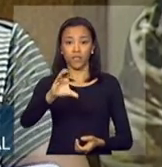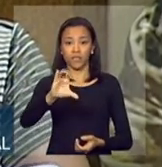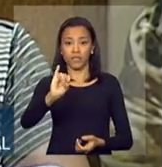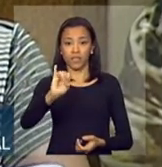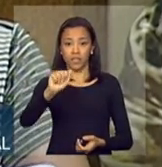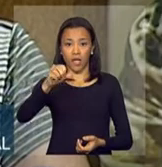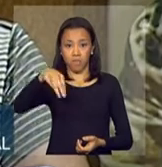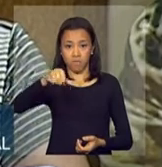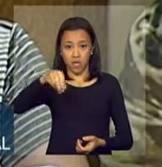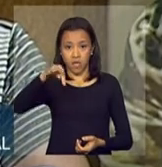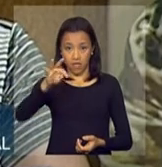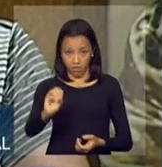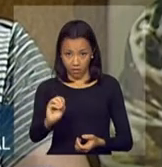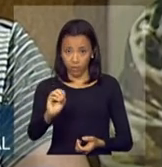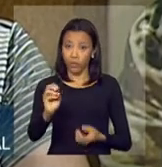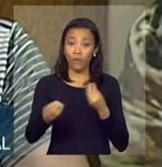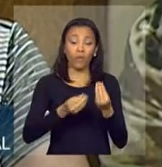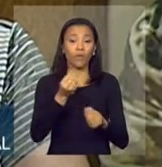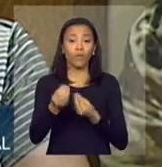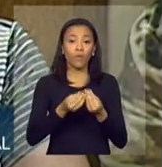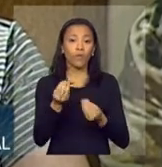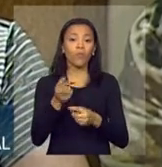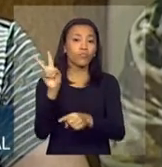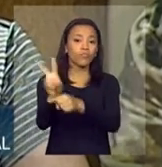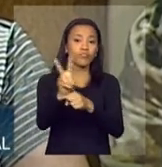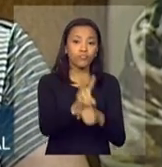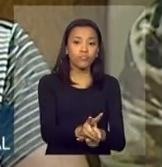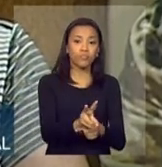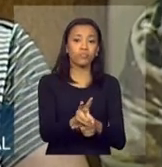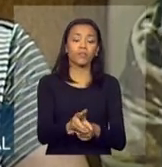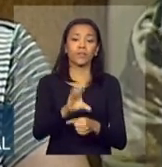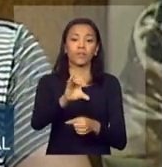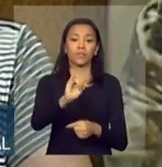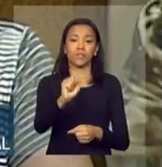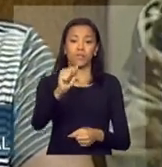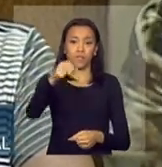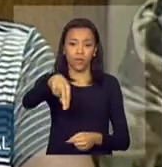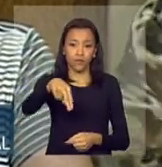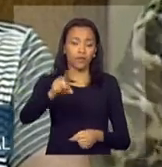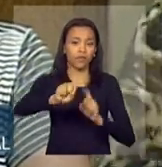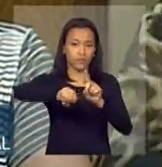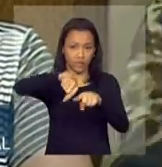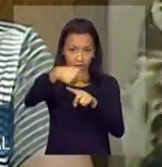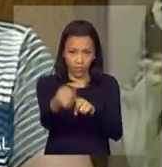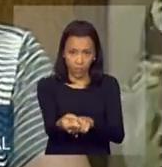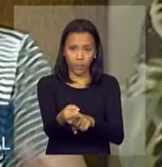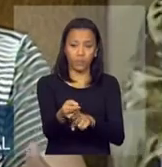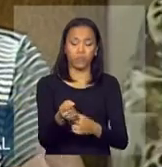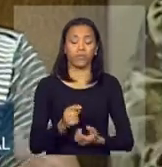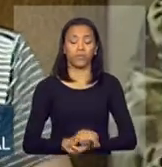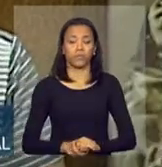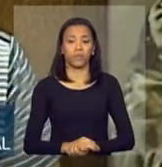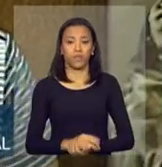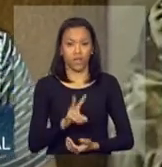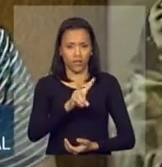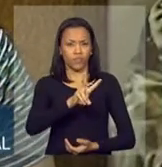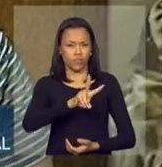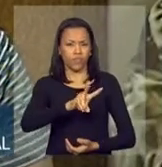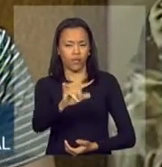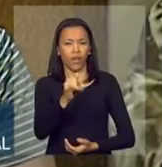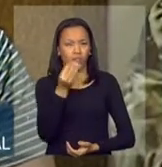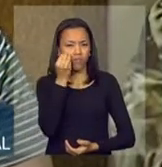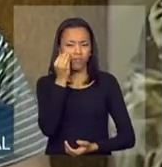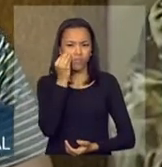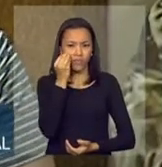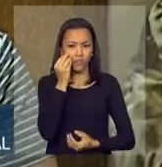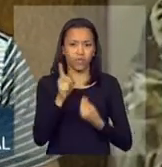apresentado um PL para financiar o CISAM, e à tarde a gente vai ter a oportunidade de fundamentar a